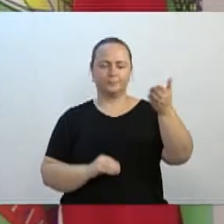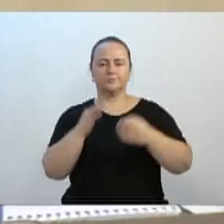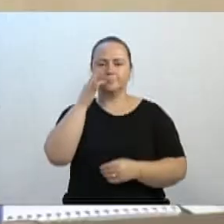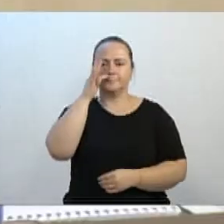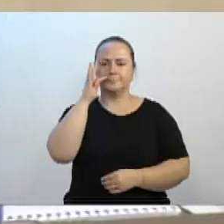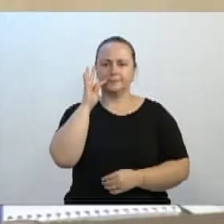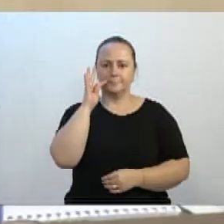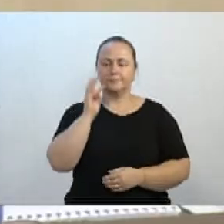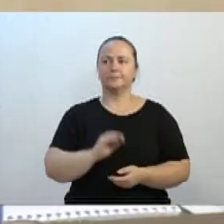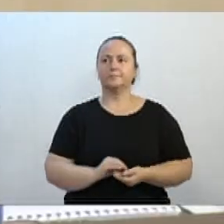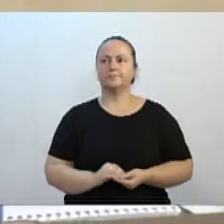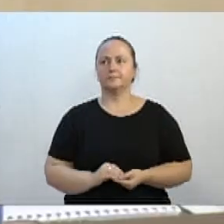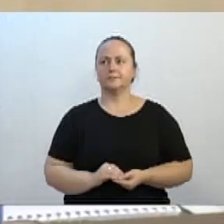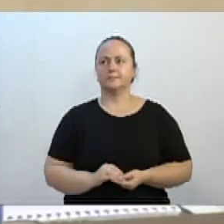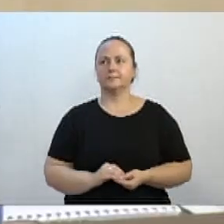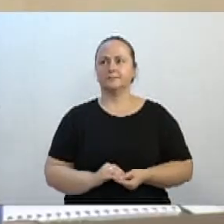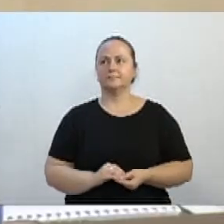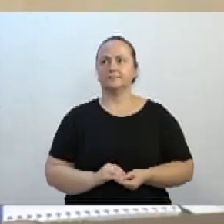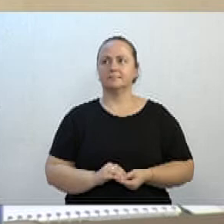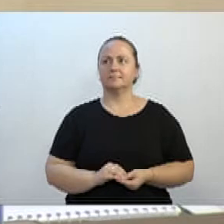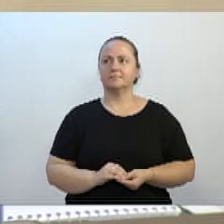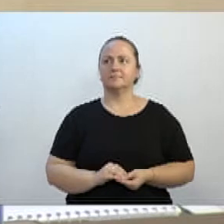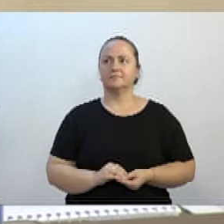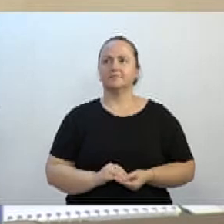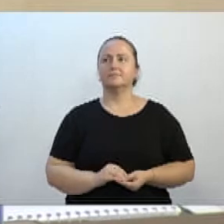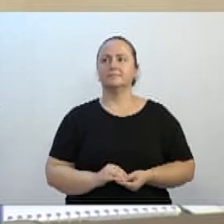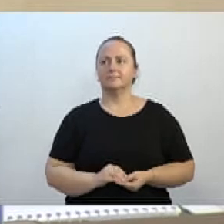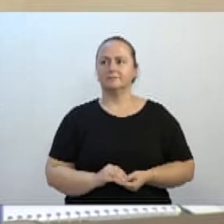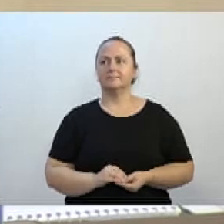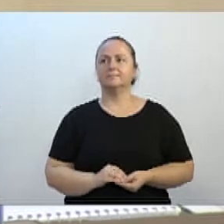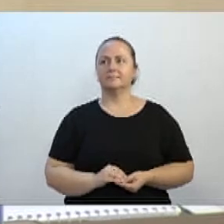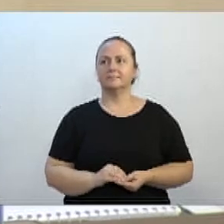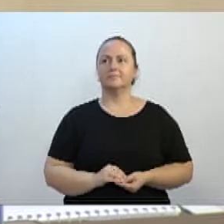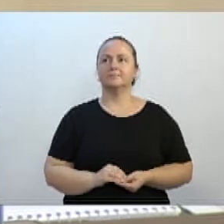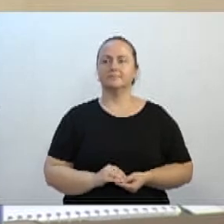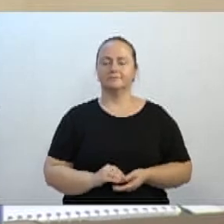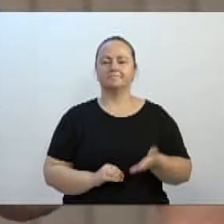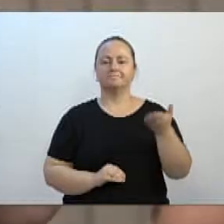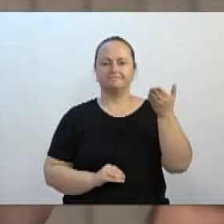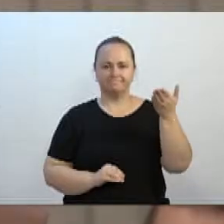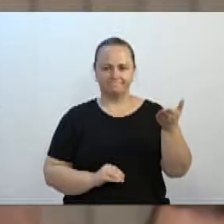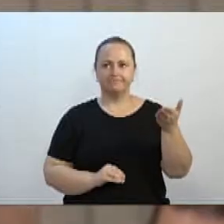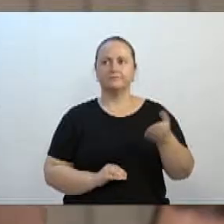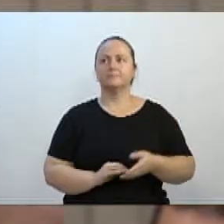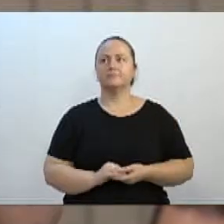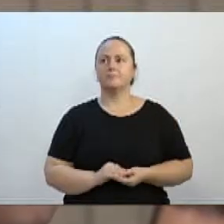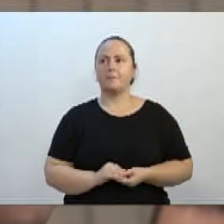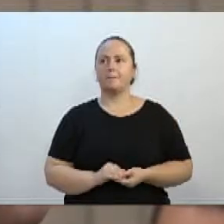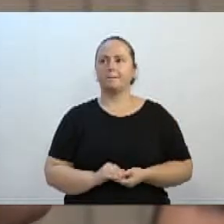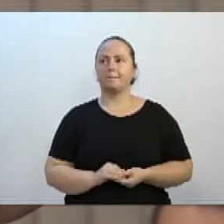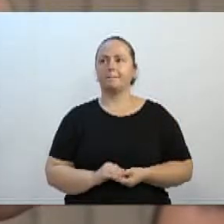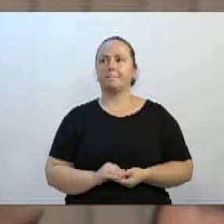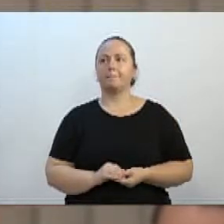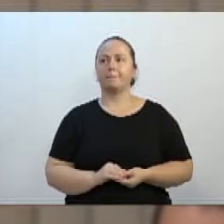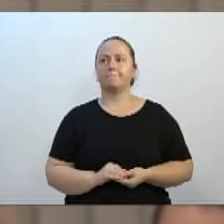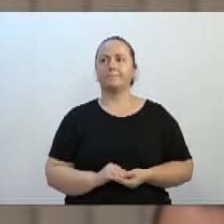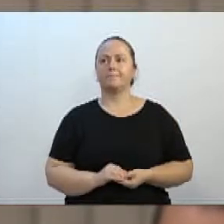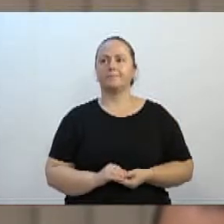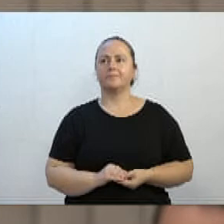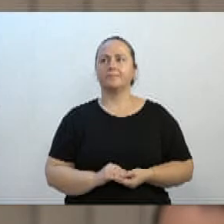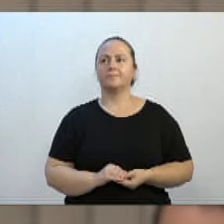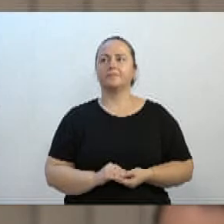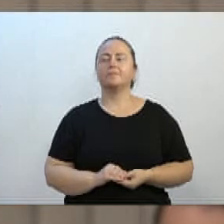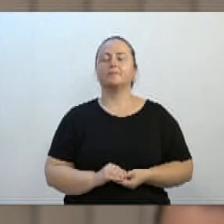Com a autorização do orador, ou sim a parte, vereador João Paulo Tamaturgo. Vereador Diego, eu quero parabenizar a sua atividade